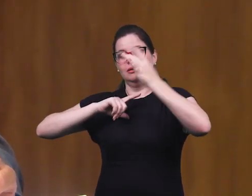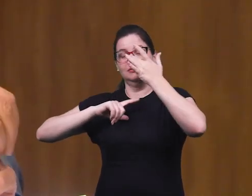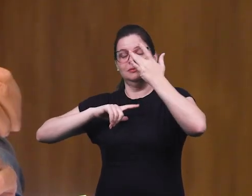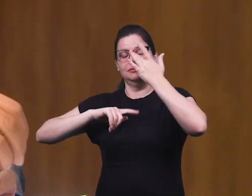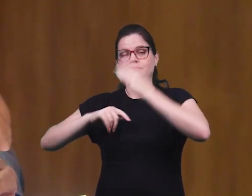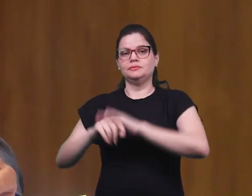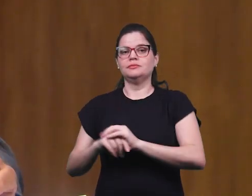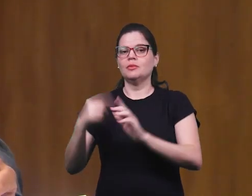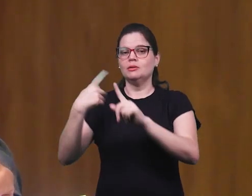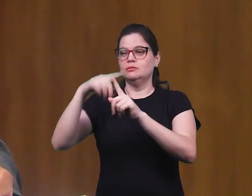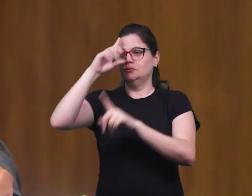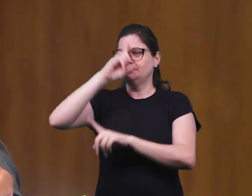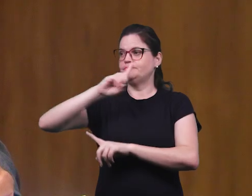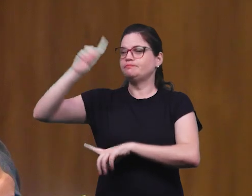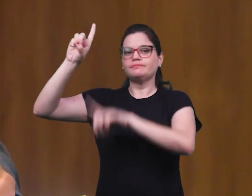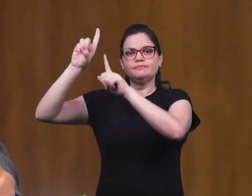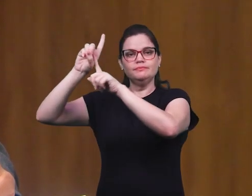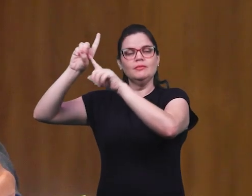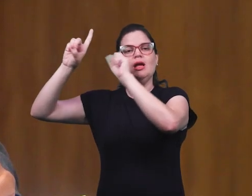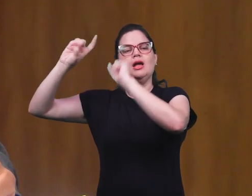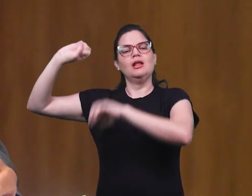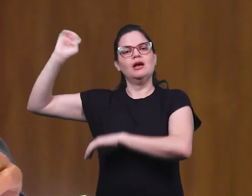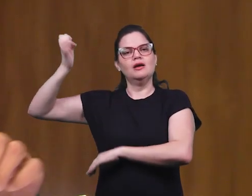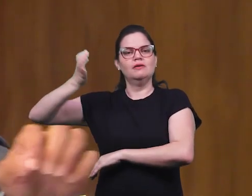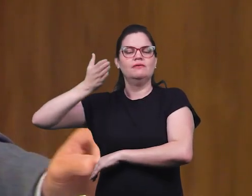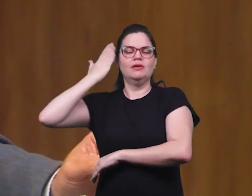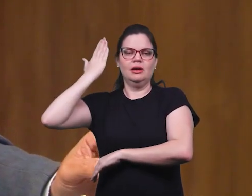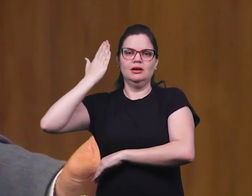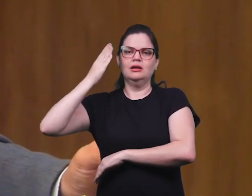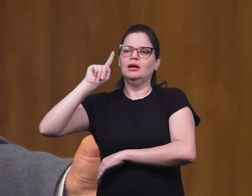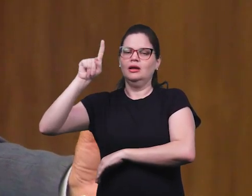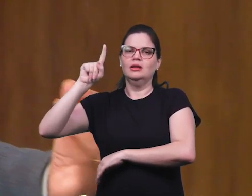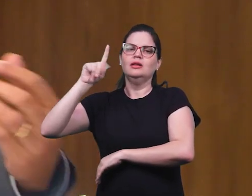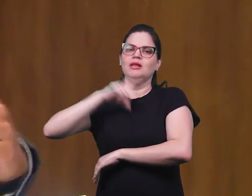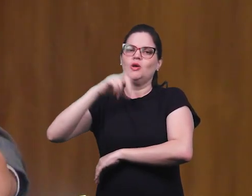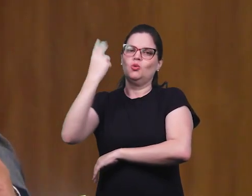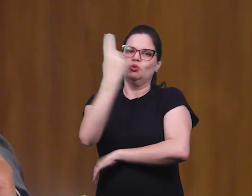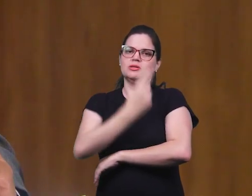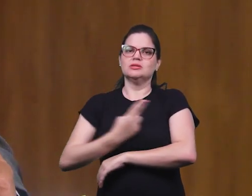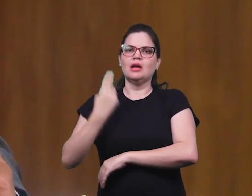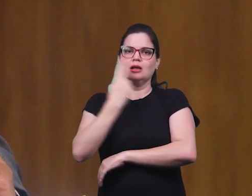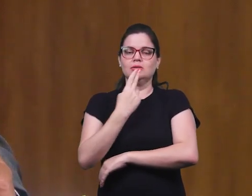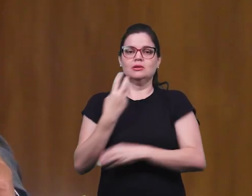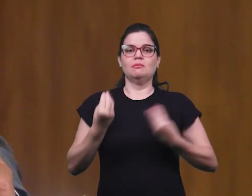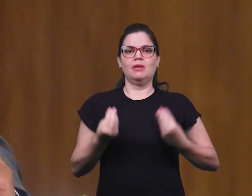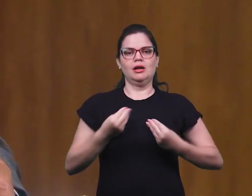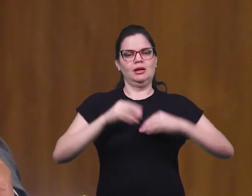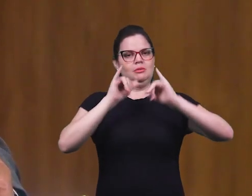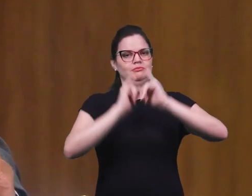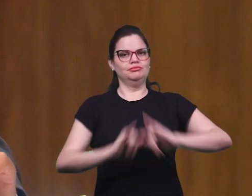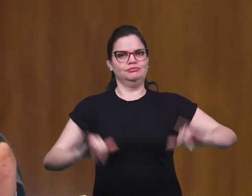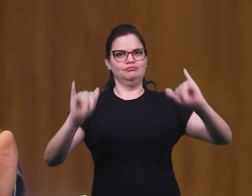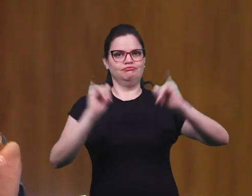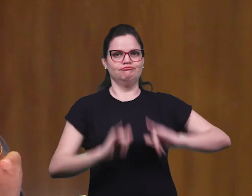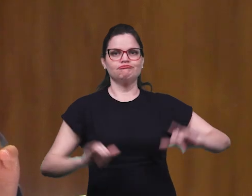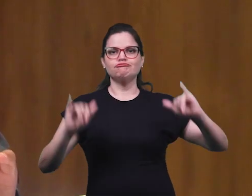ele expressa a nós pelo louvor, ele, pela sua misericórdia, ele tem nos usado